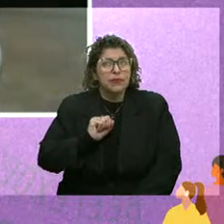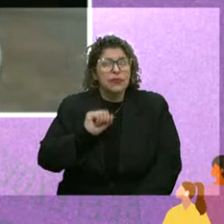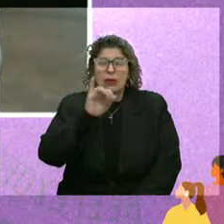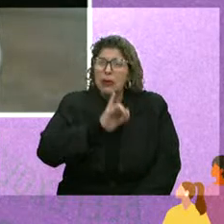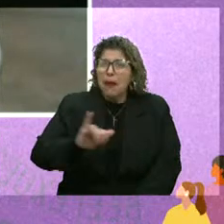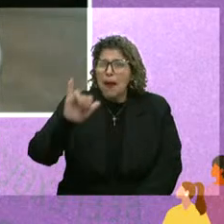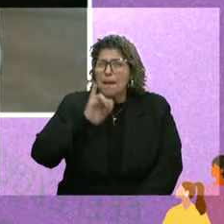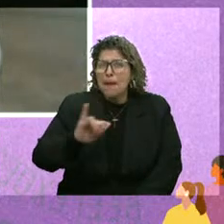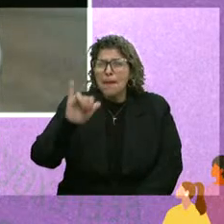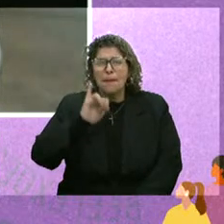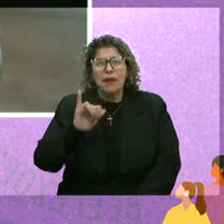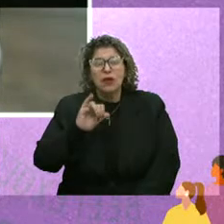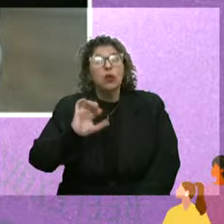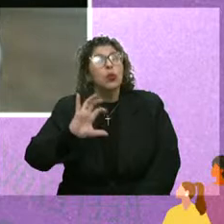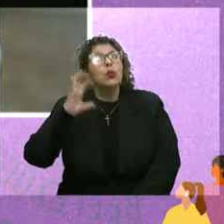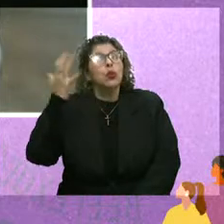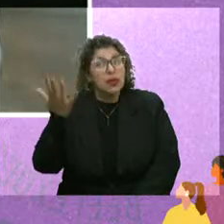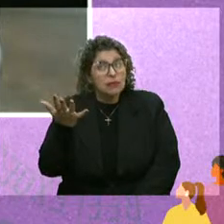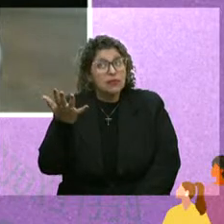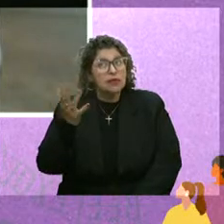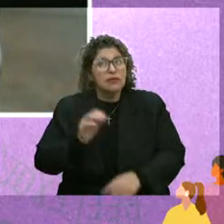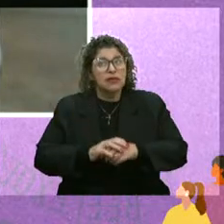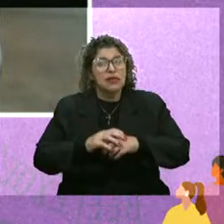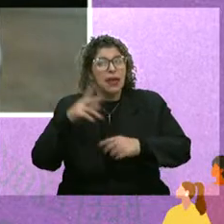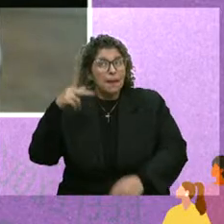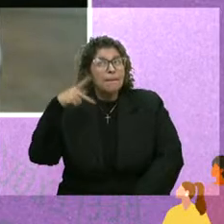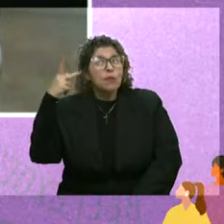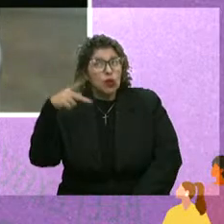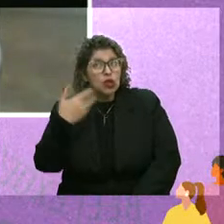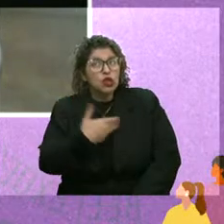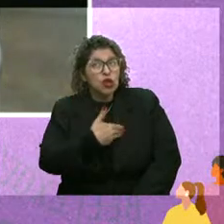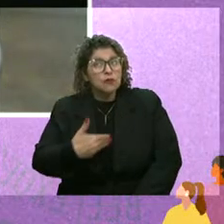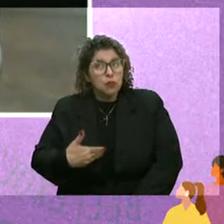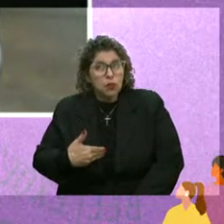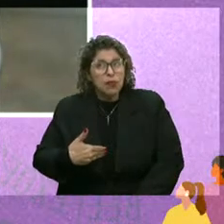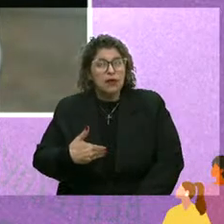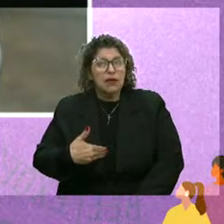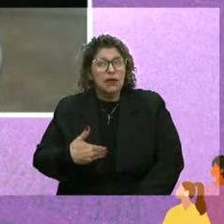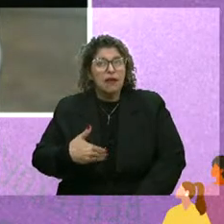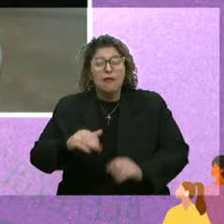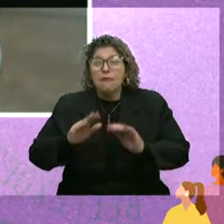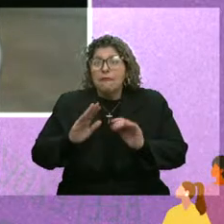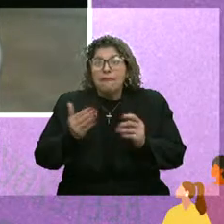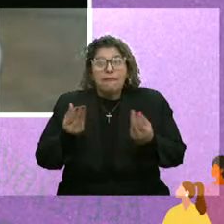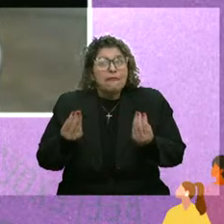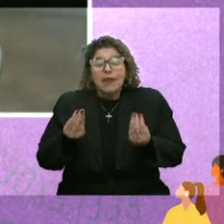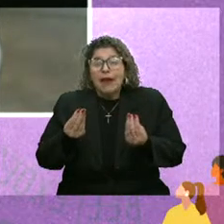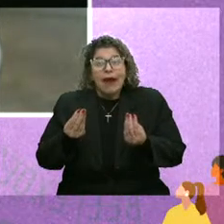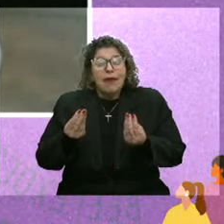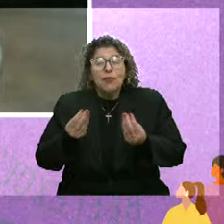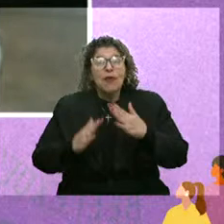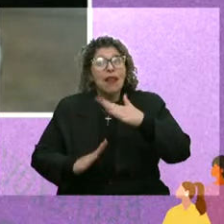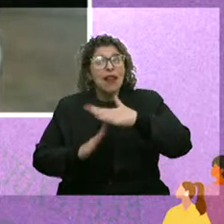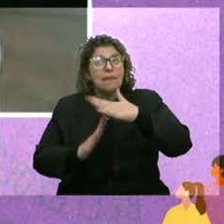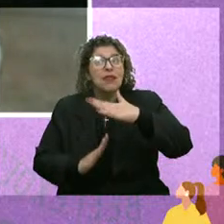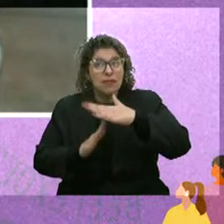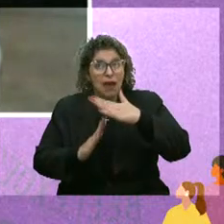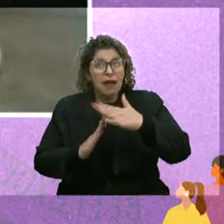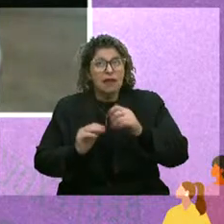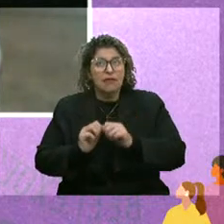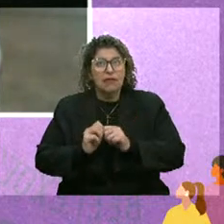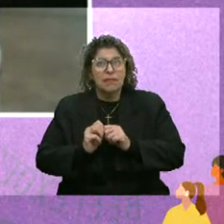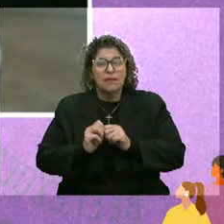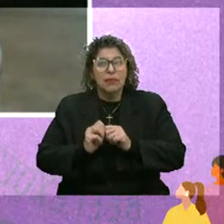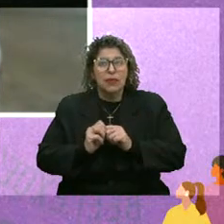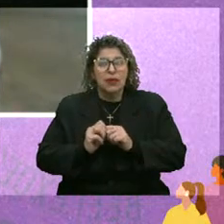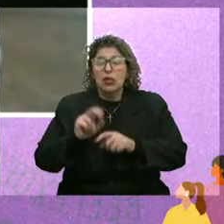repercussão. O que, que aconteceu? As políticas públicas, elas ficaram cerceadas. Então, não se cuidou mais